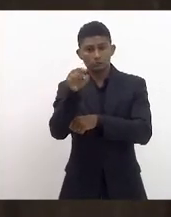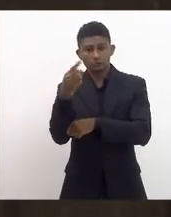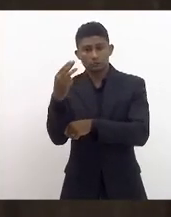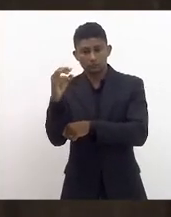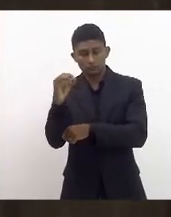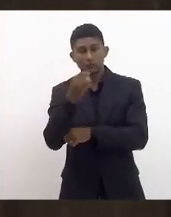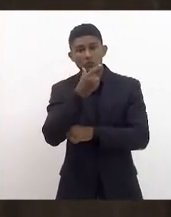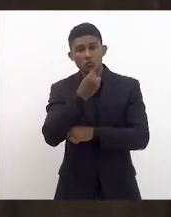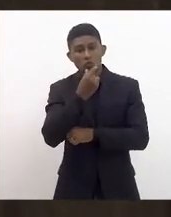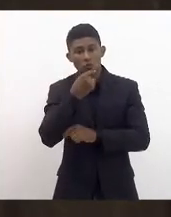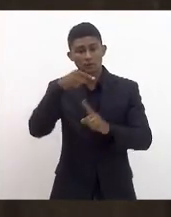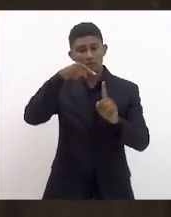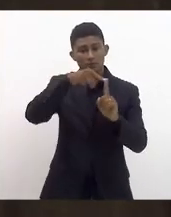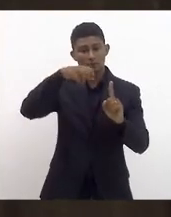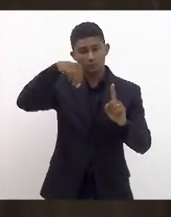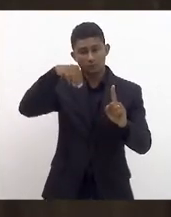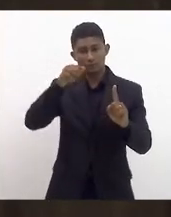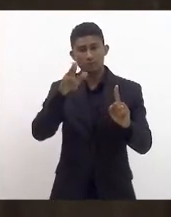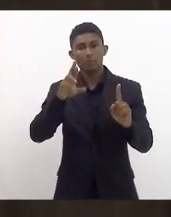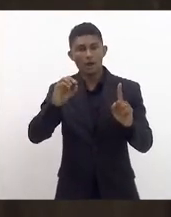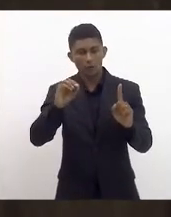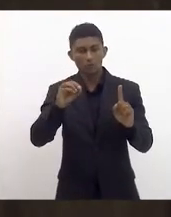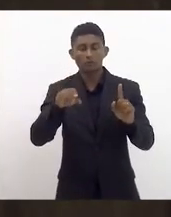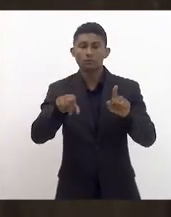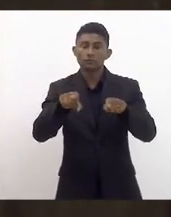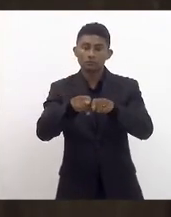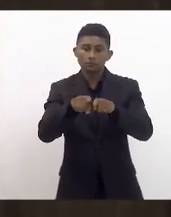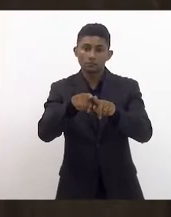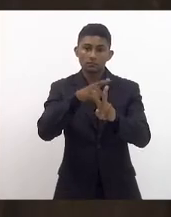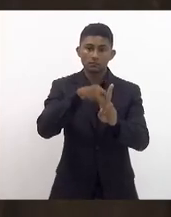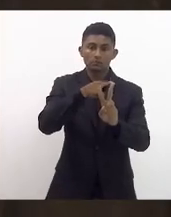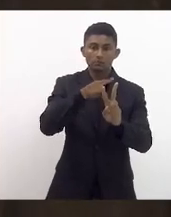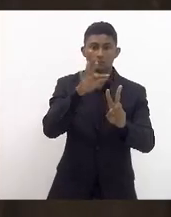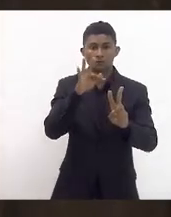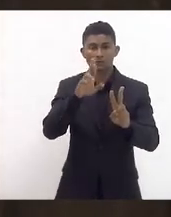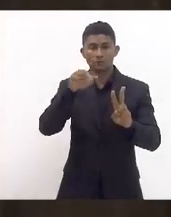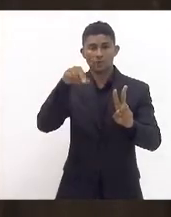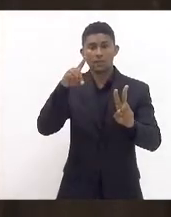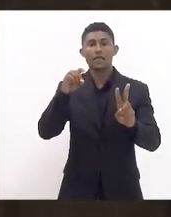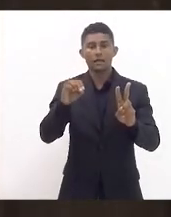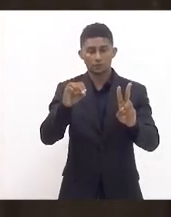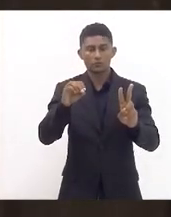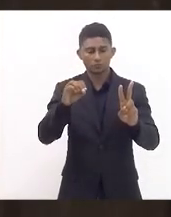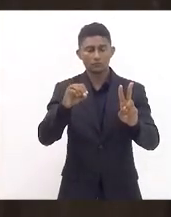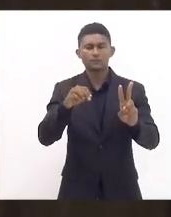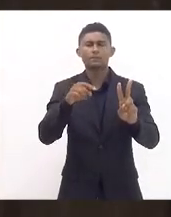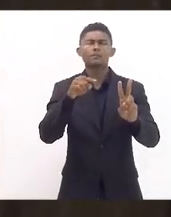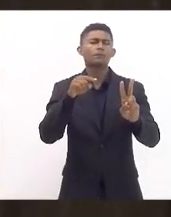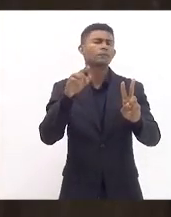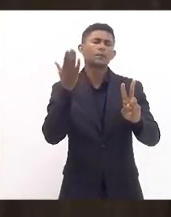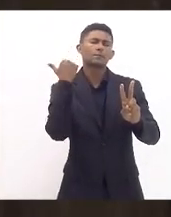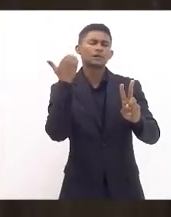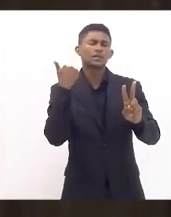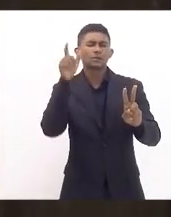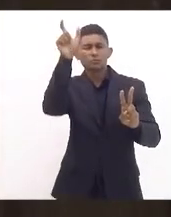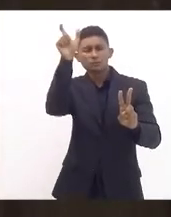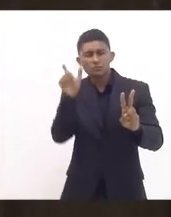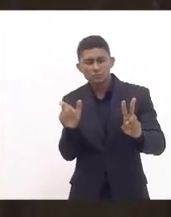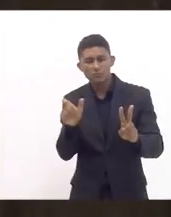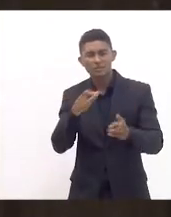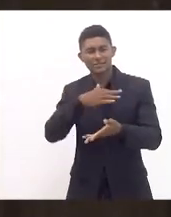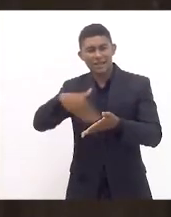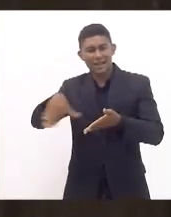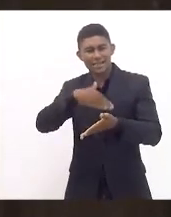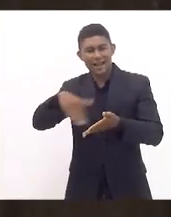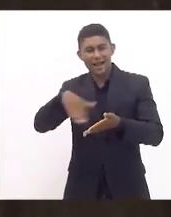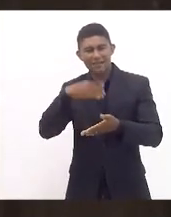o Fernando Lopes, que foi o secretário, depois substituído pelo Sassi, na negociação da